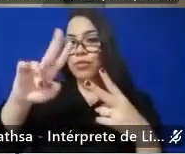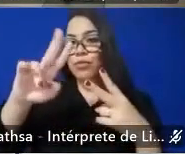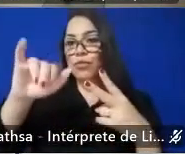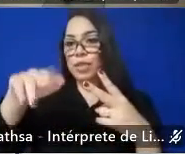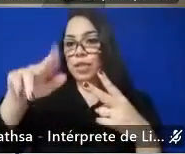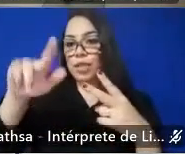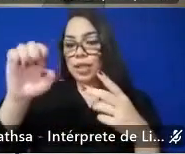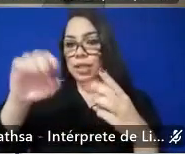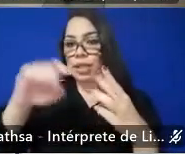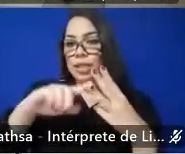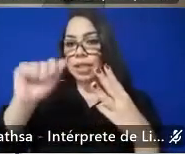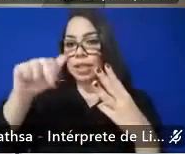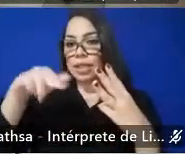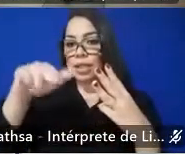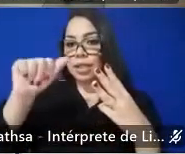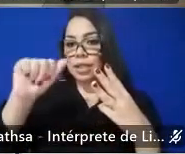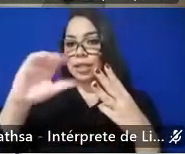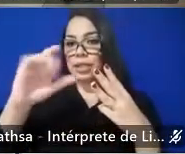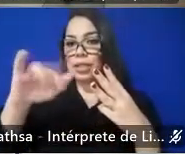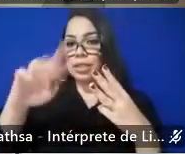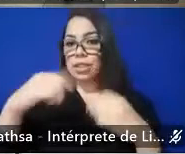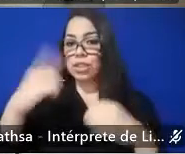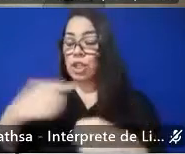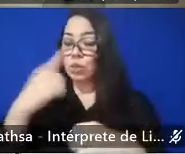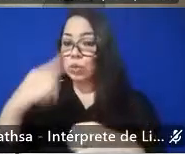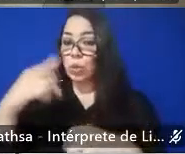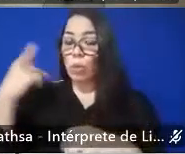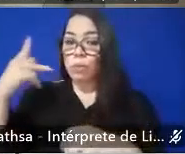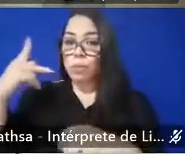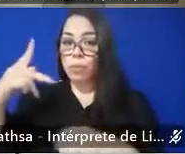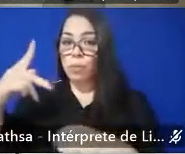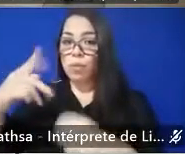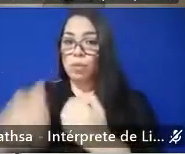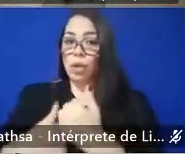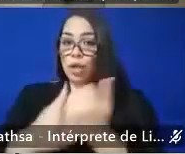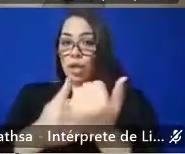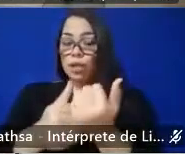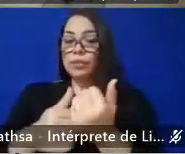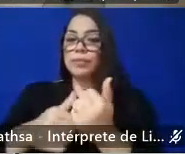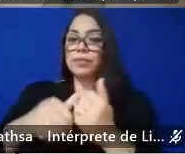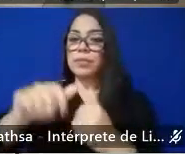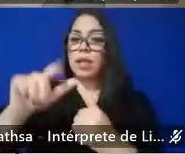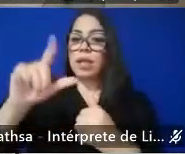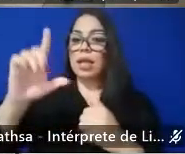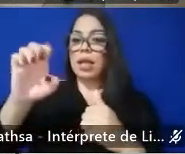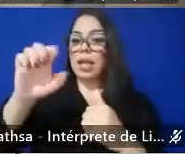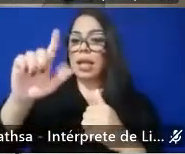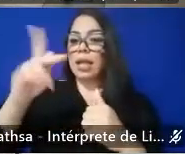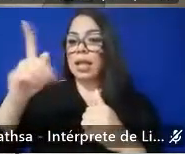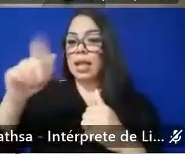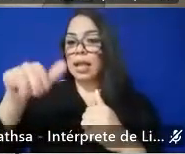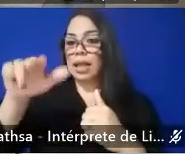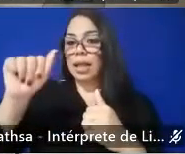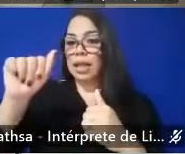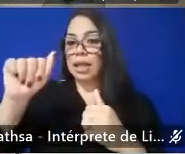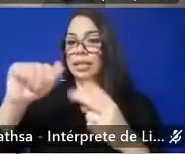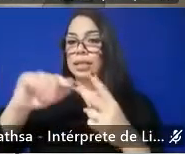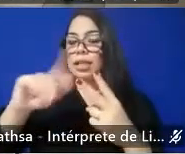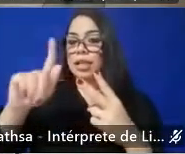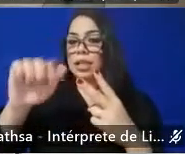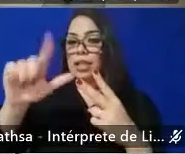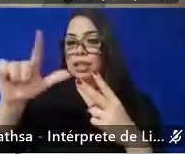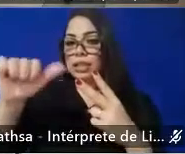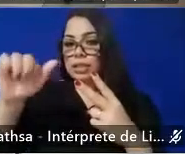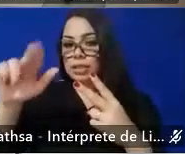aos promotores assessores Doutora Helena Silveira Elisângela Gonçalves está disposta a